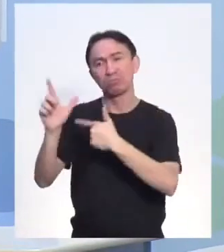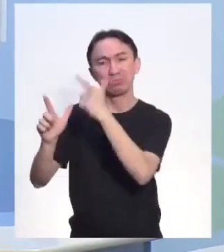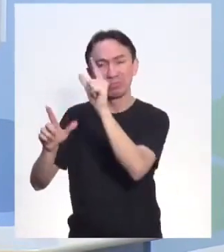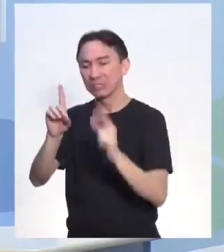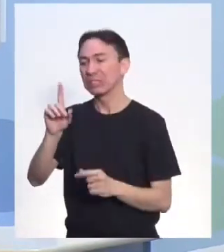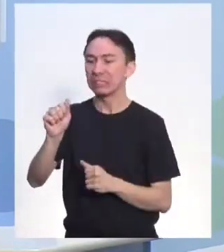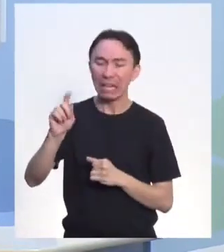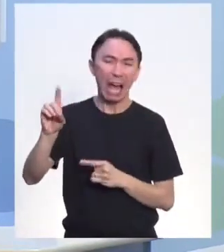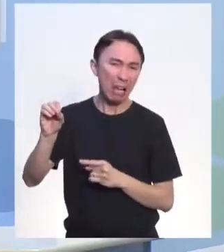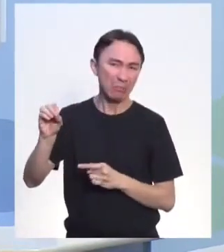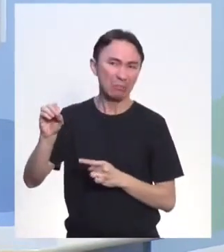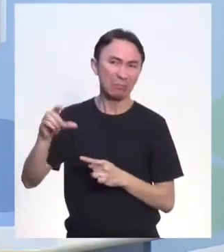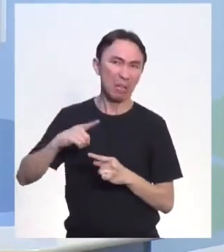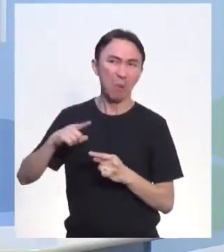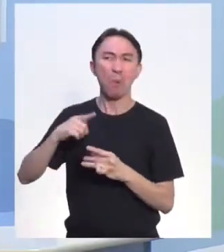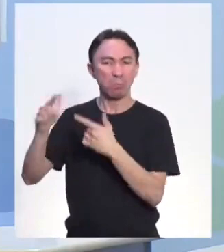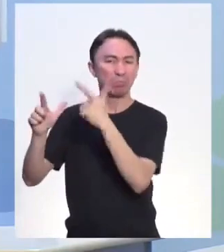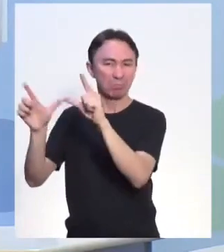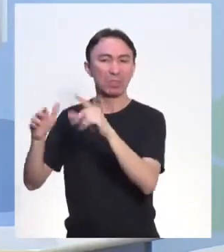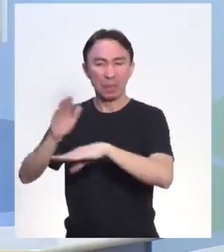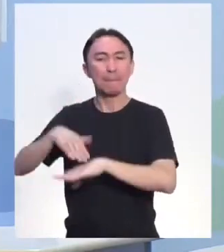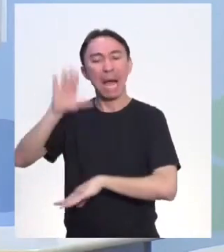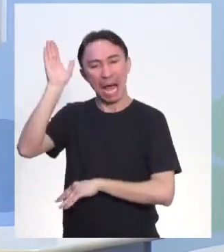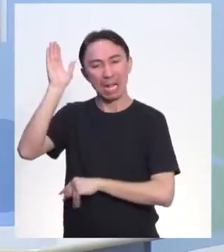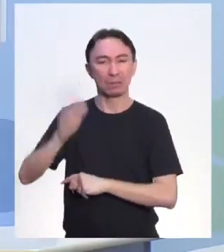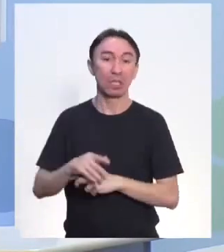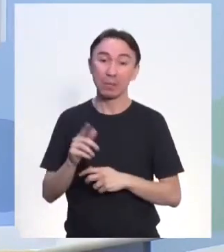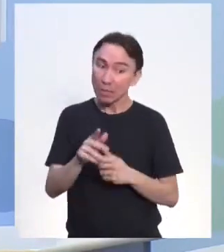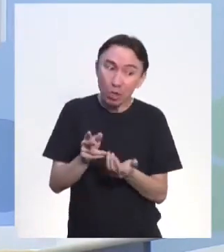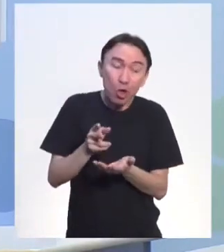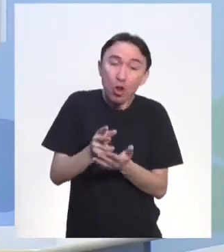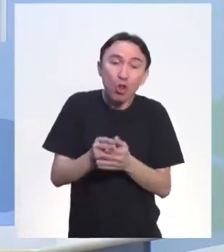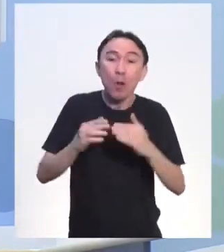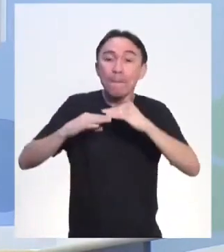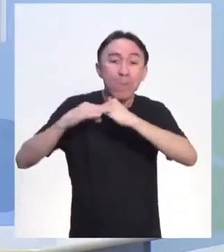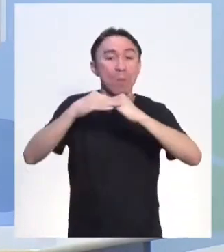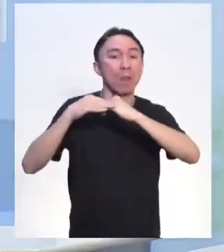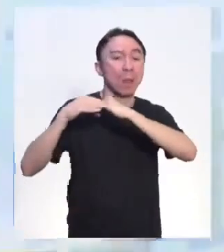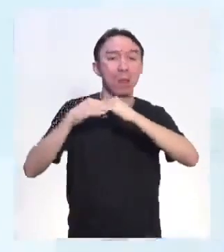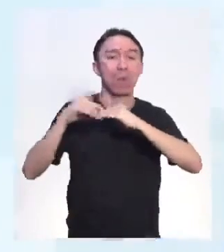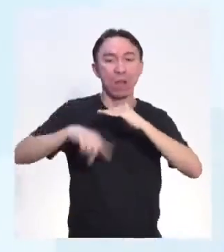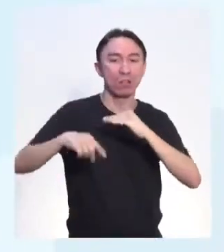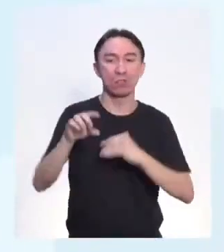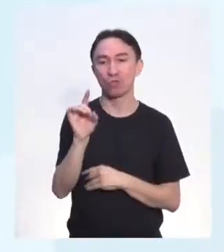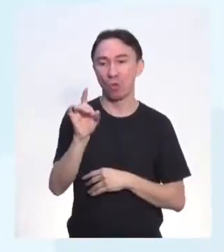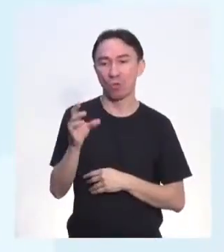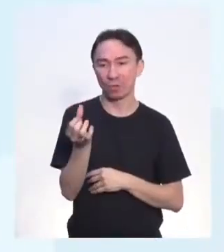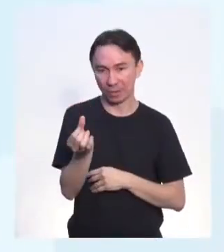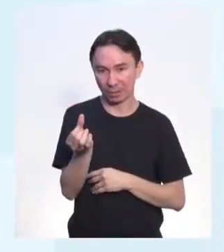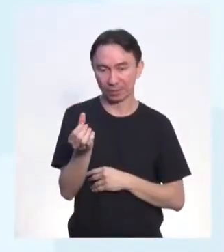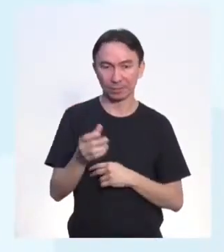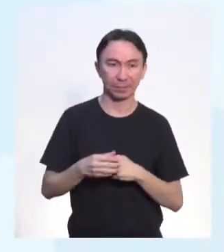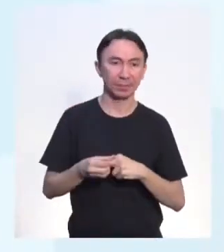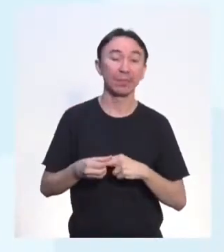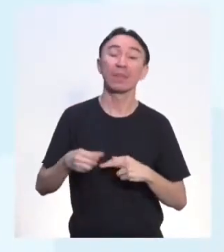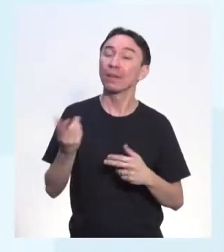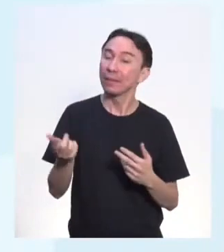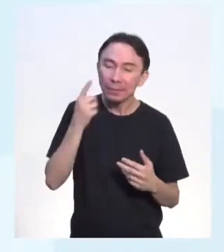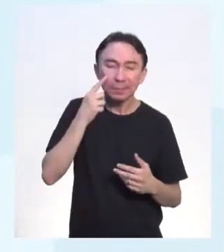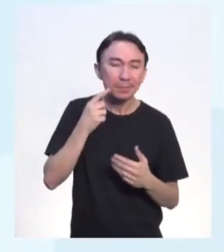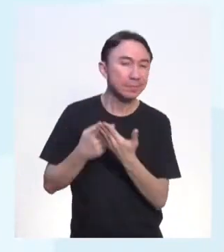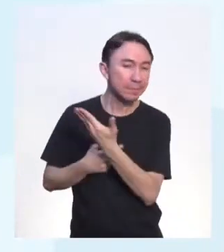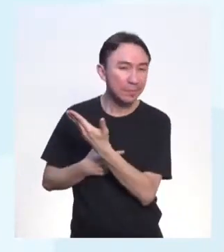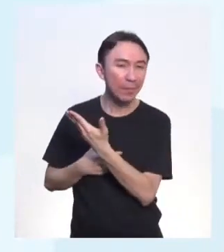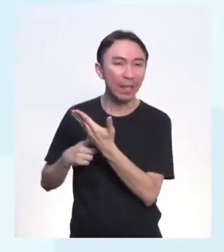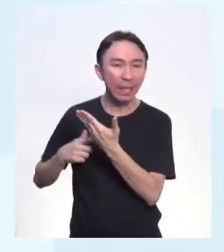um dado padrão é o número 6. Agora, neste exercício, qual é o evento? Vamos ler lá de novo. A gente quer a probabilidade de se obter